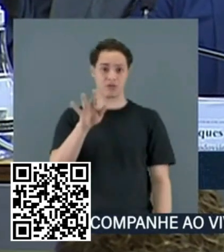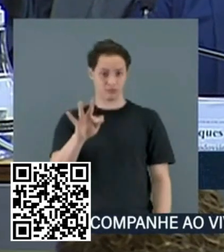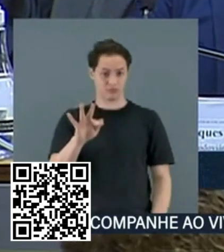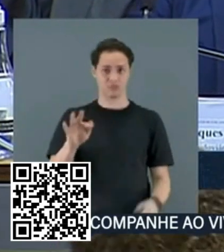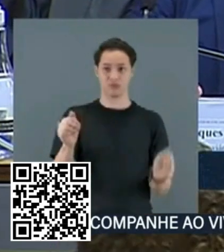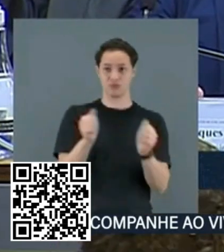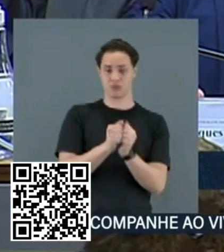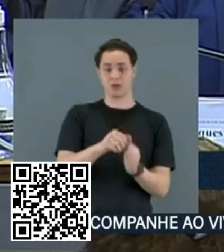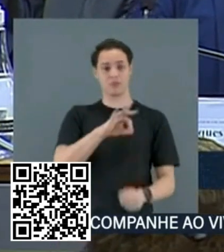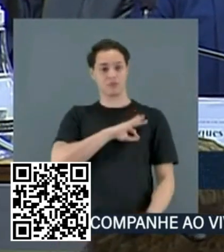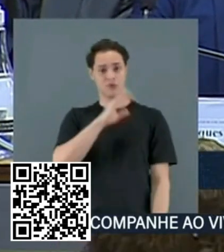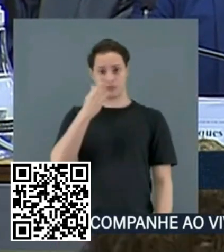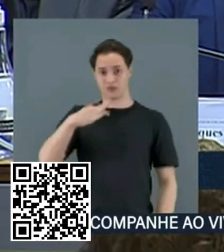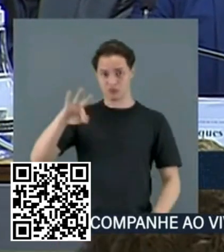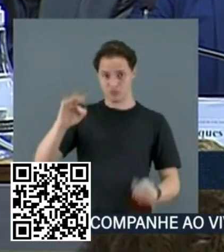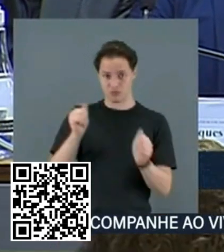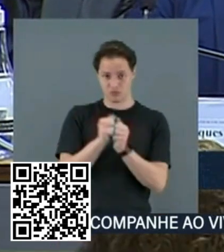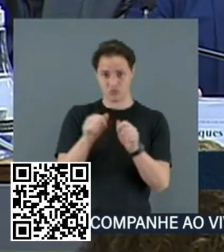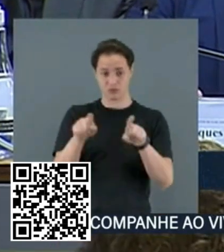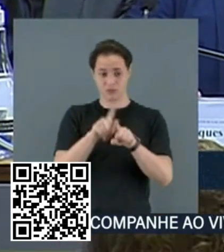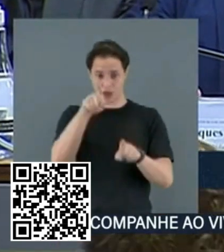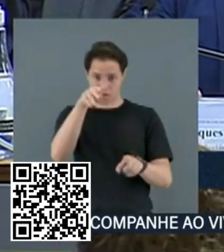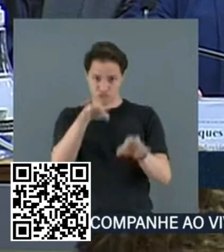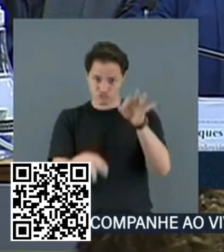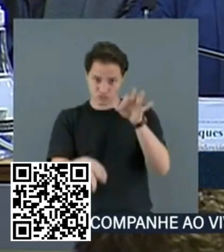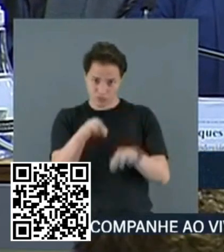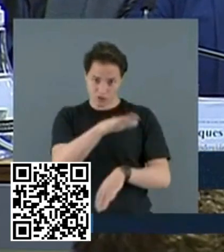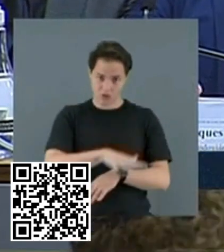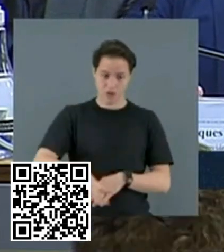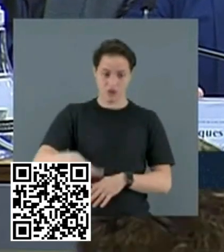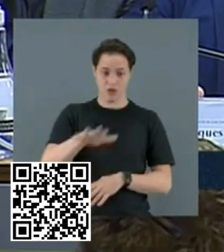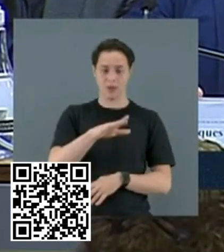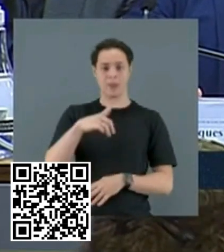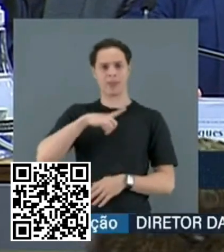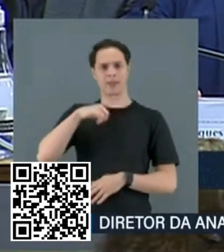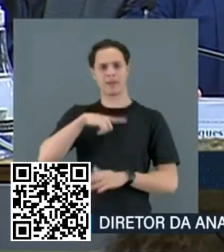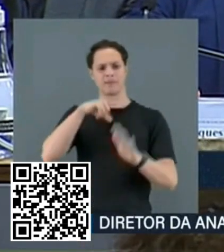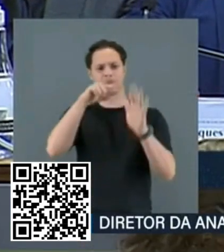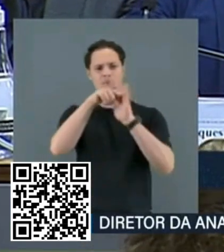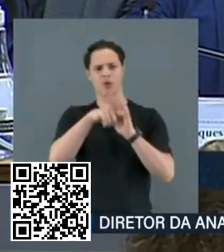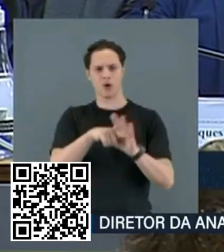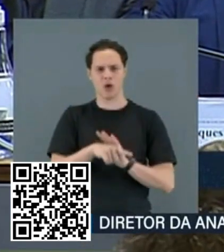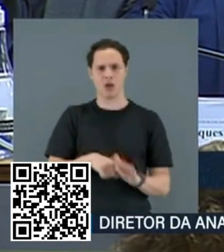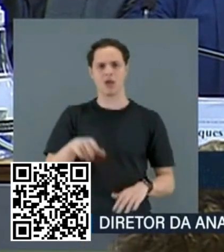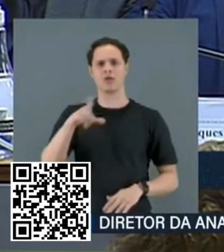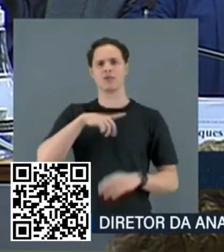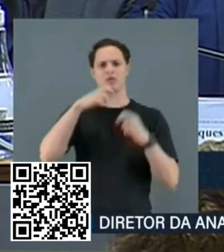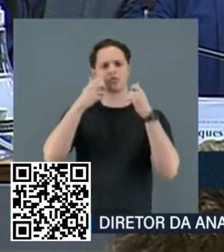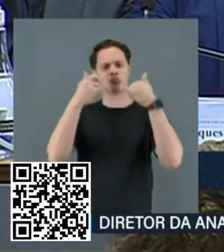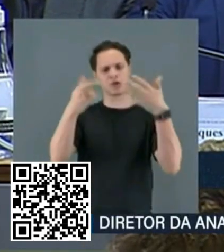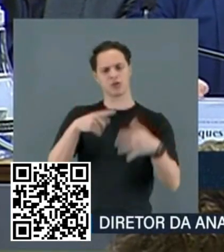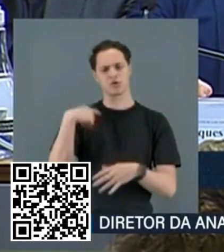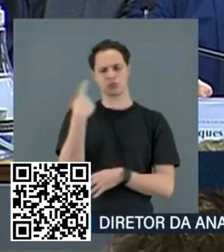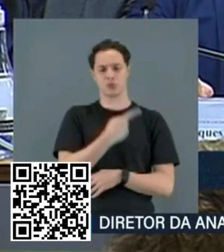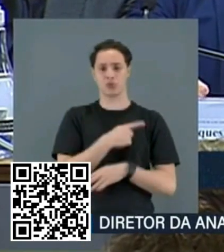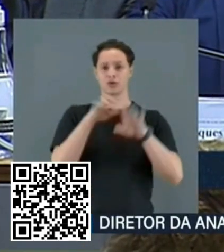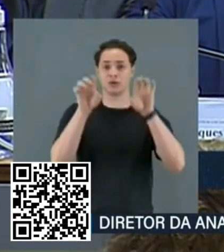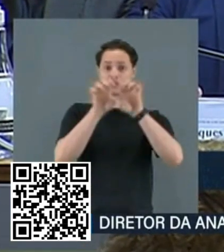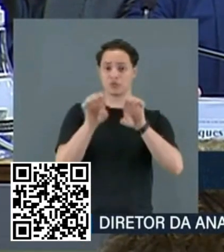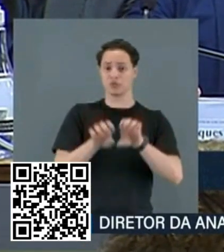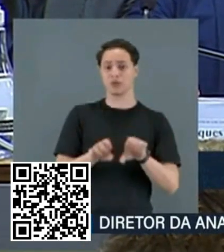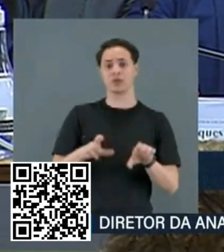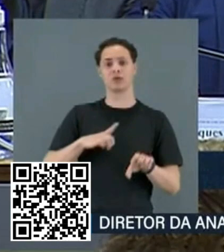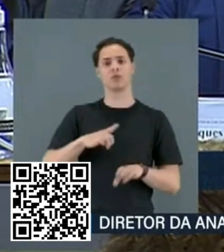como Polícia Judiciária. Todos esses pilares da investigação servirão para afincar nossa estrutura, para chegarmos ao